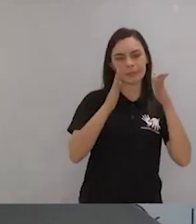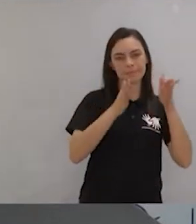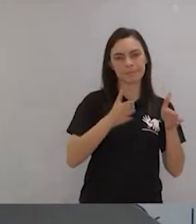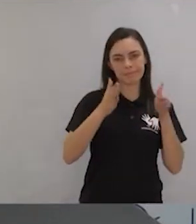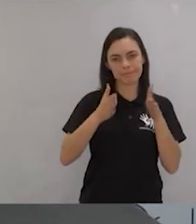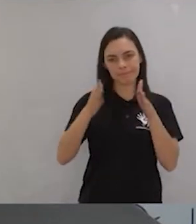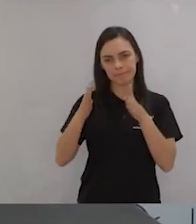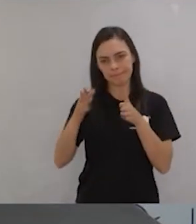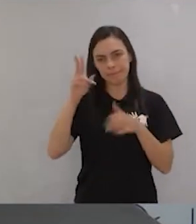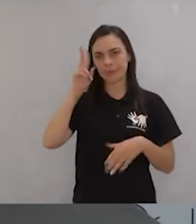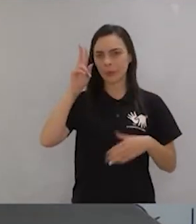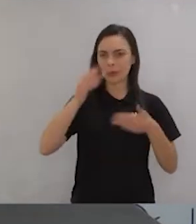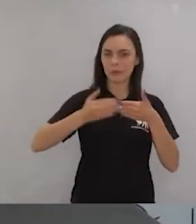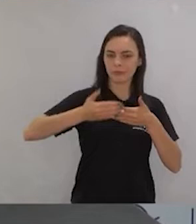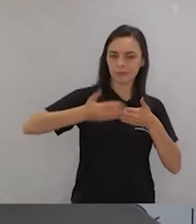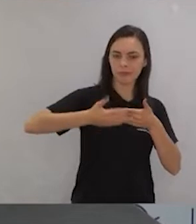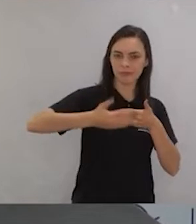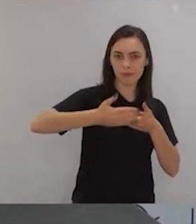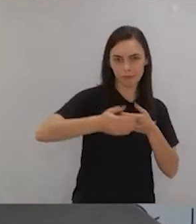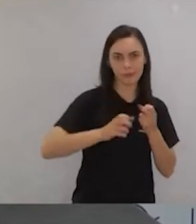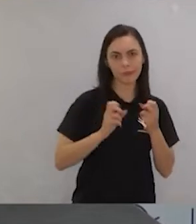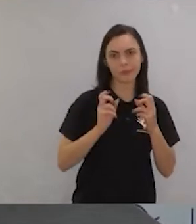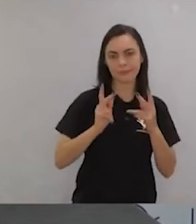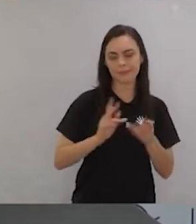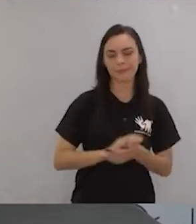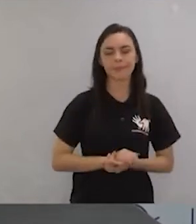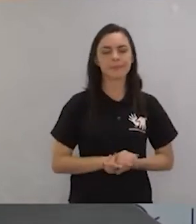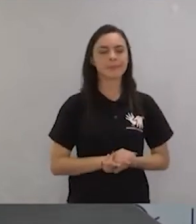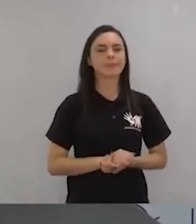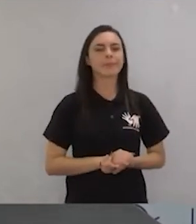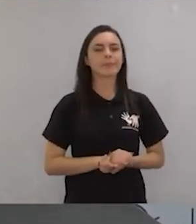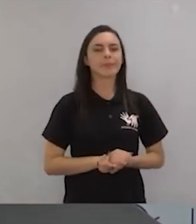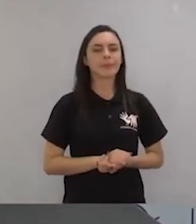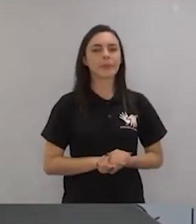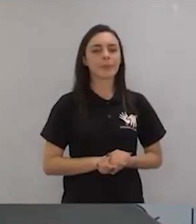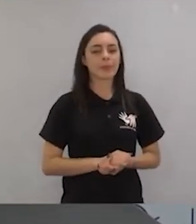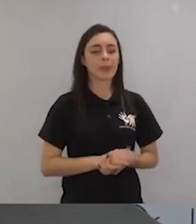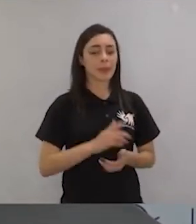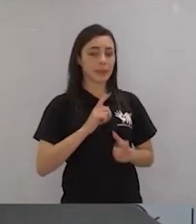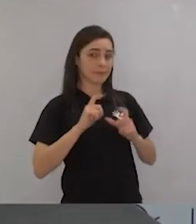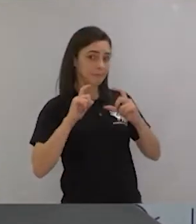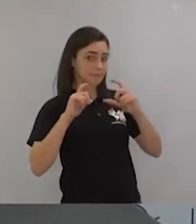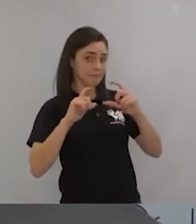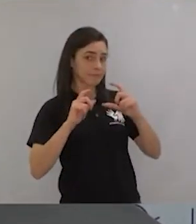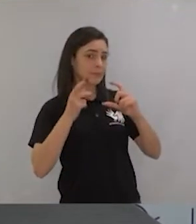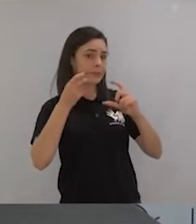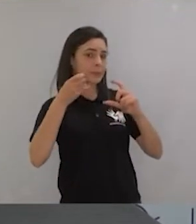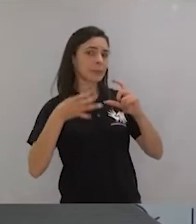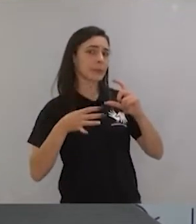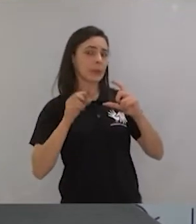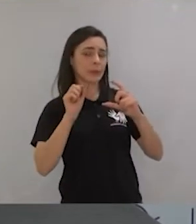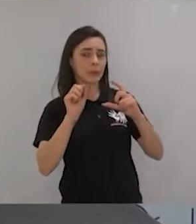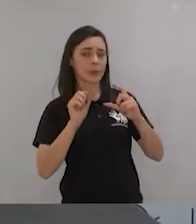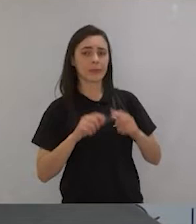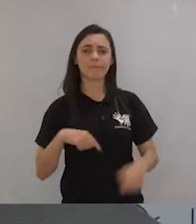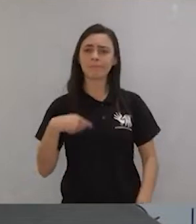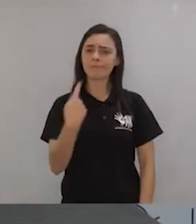sequência. Tem sequência. Que é uma história e tem sequência. Isso mesmo. Muito bem. Então, tem esse quadrinho que fala